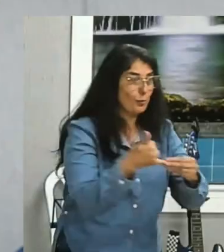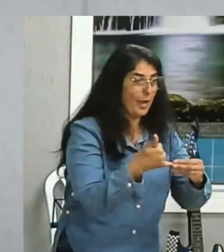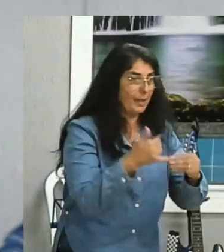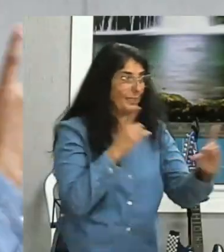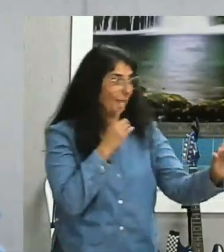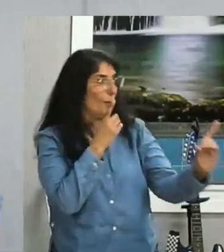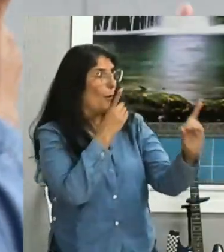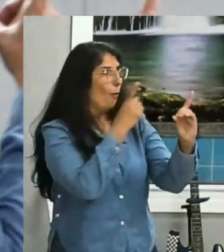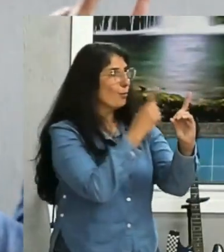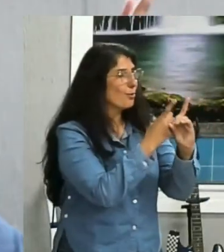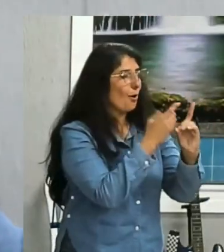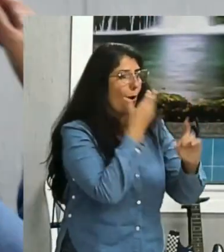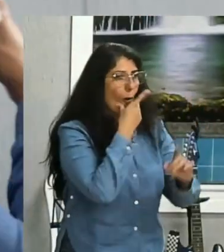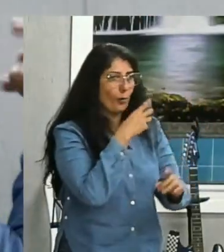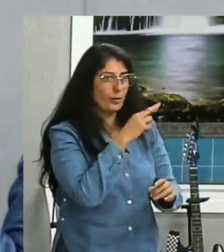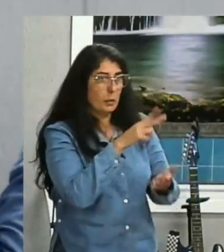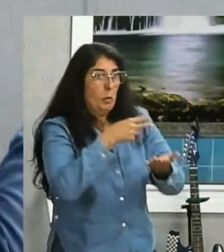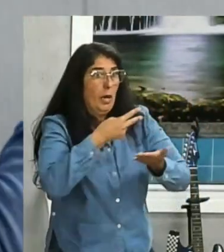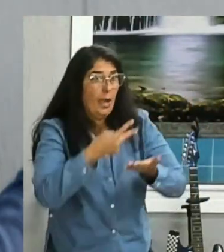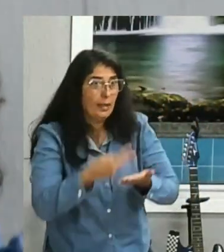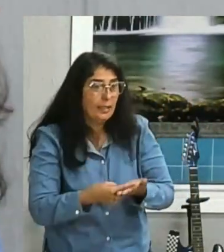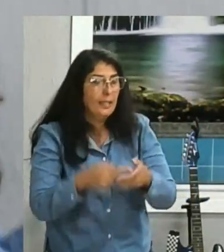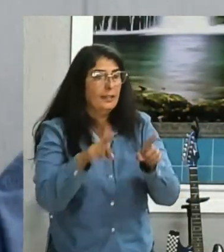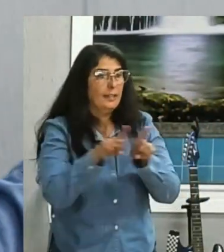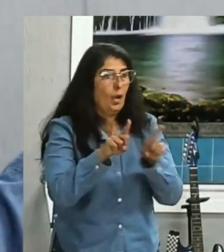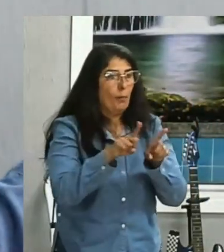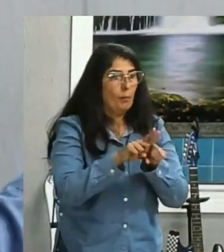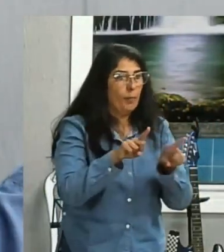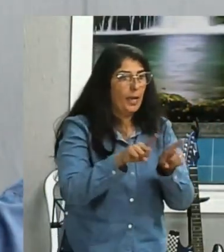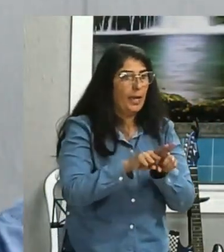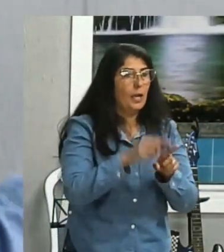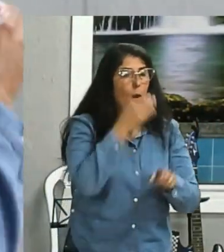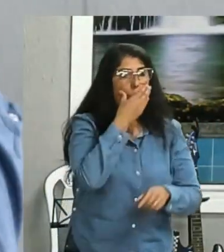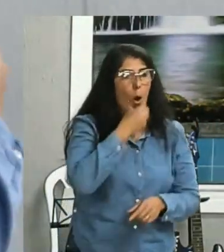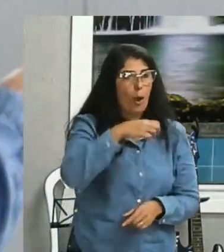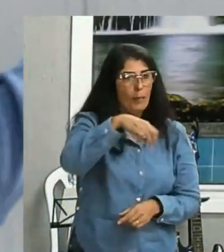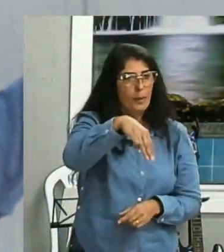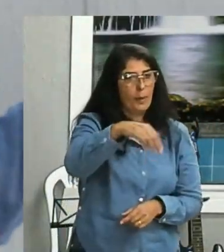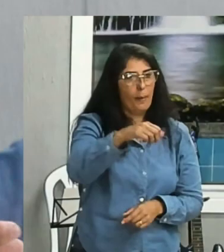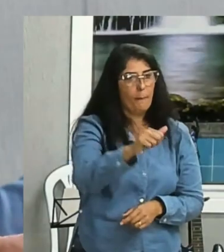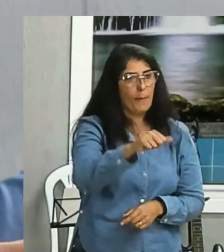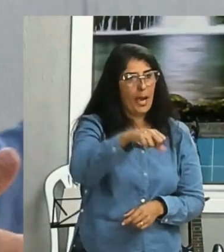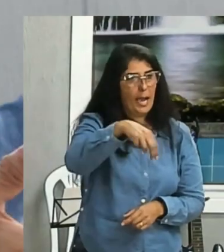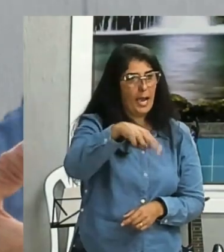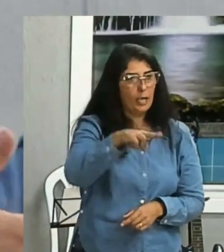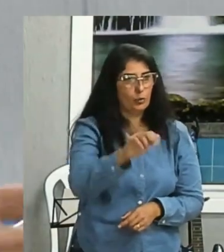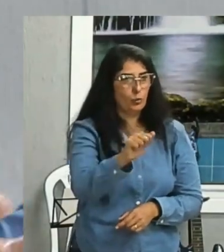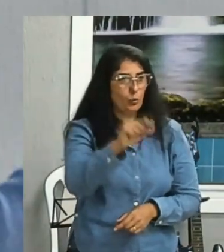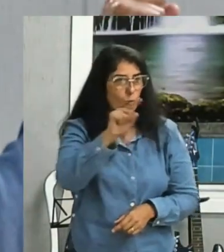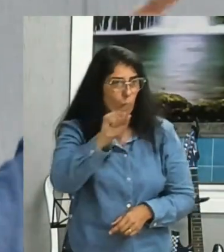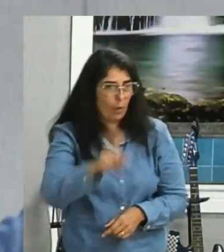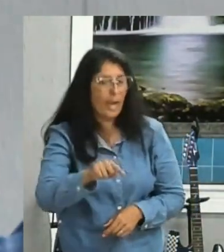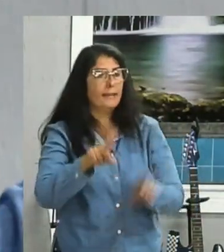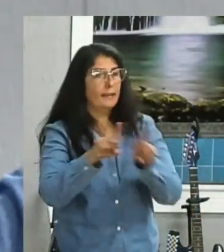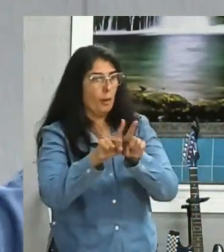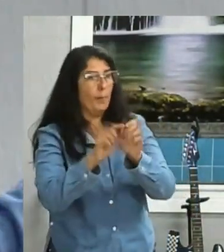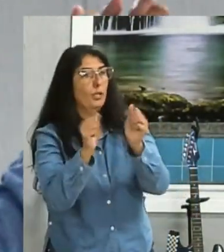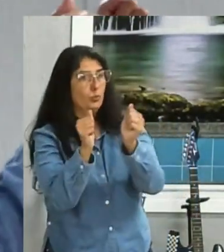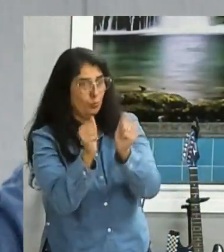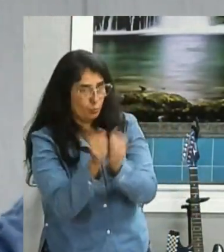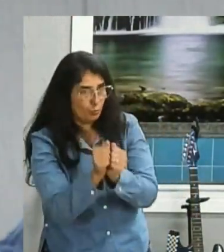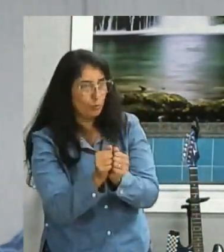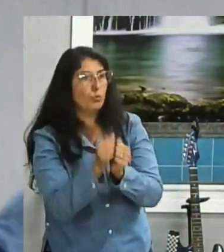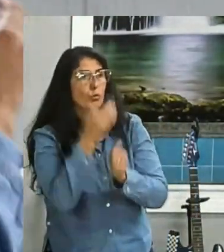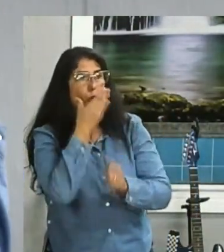Senhor, teve a mesma reação de Manoá e sua esposa, quando o anjo veio anunciar o nascimento